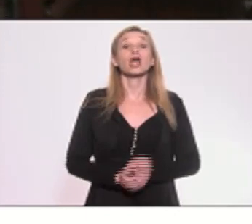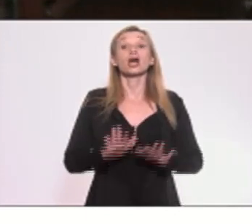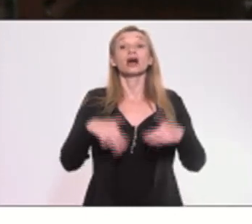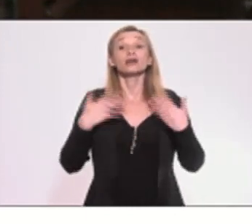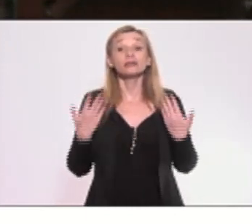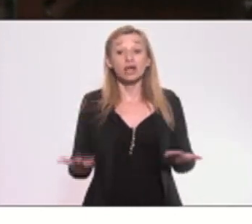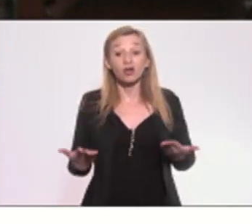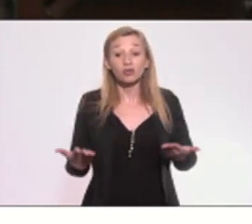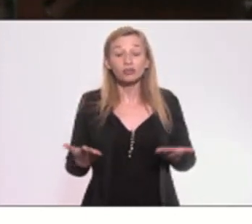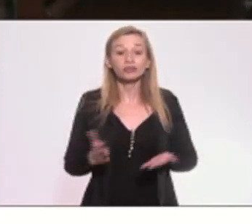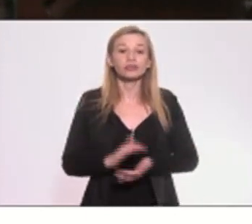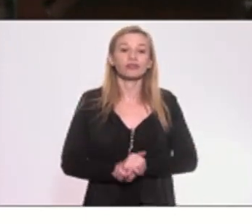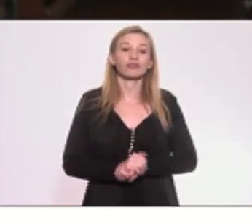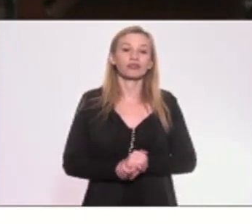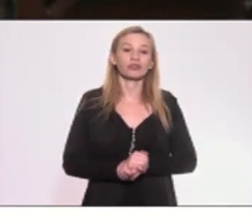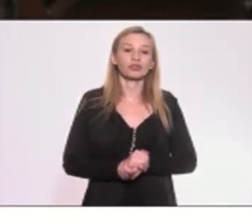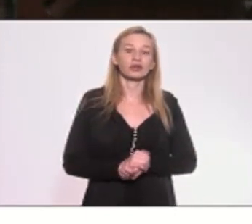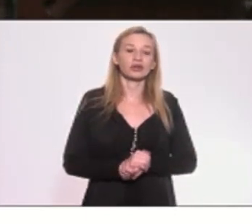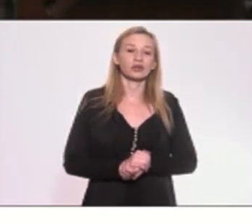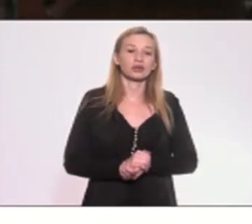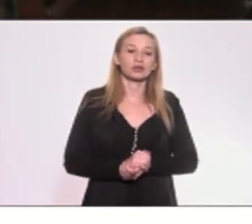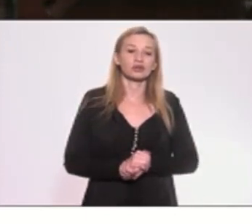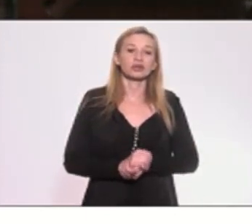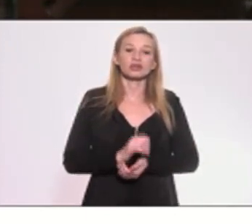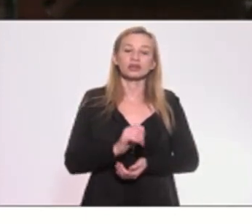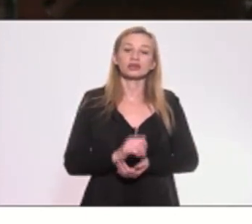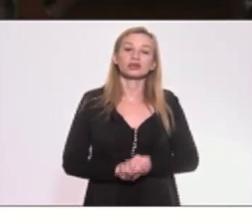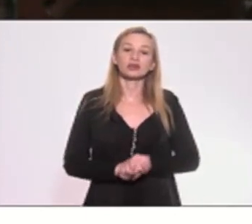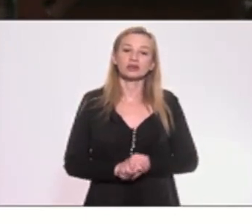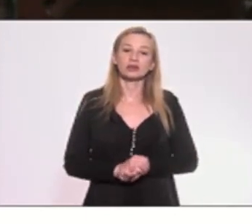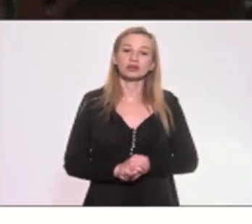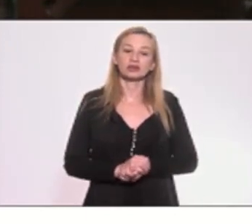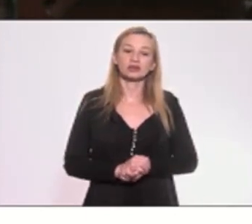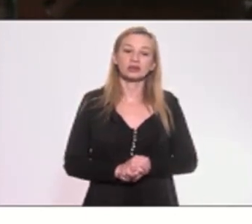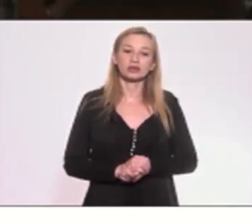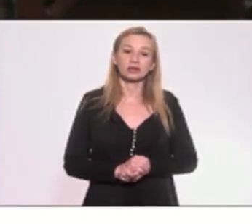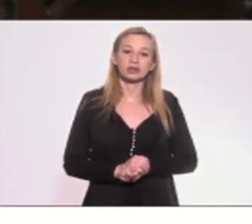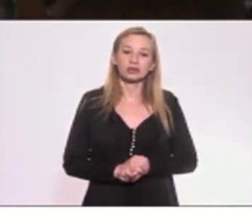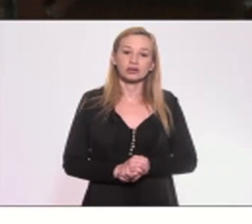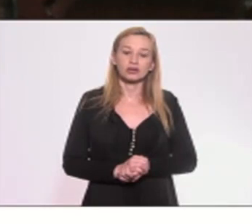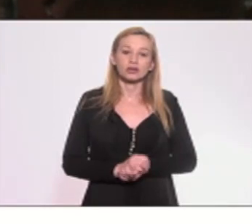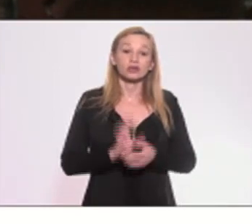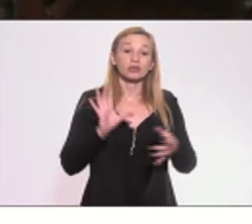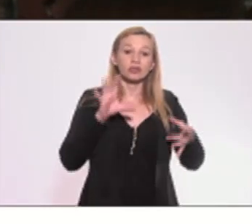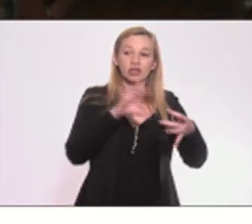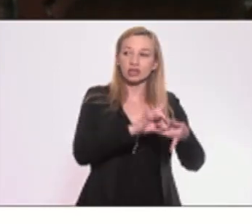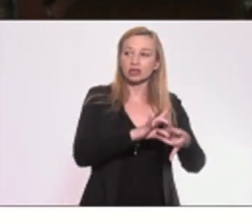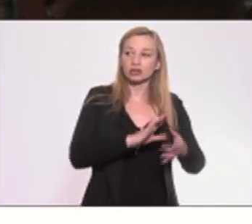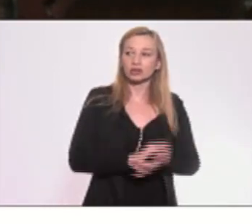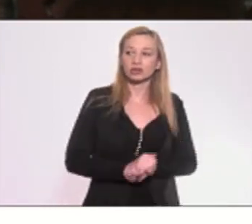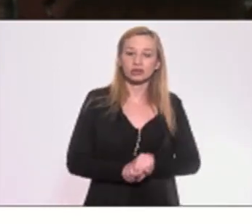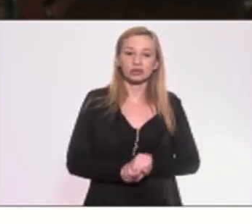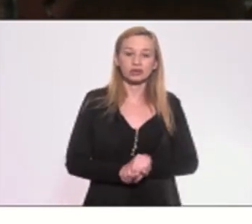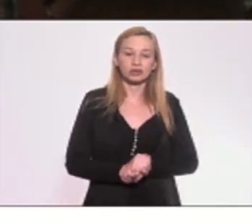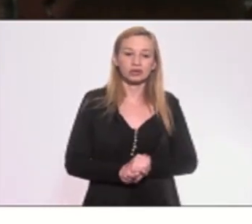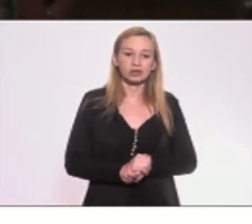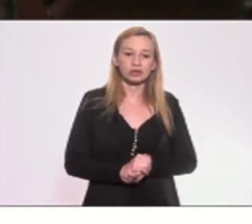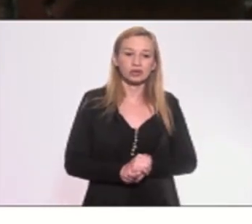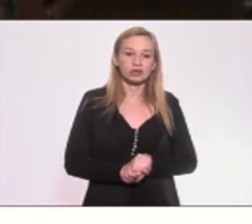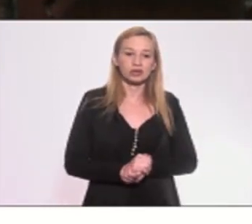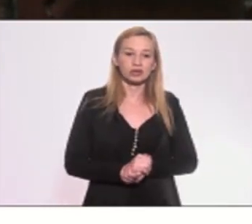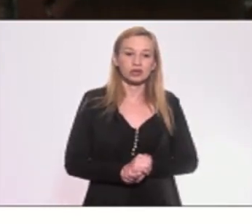Então, fazendo esse breve relato aos senhores e complementando que o caso em